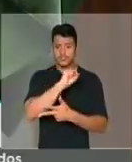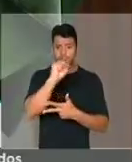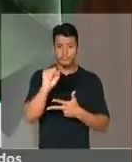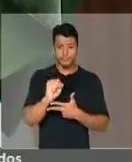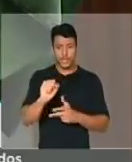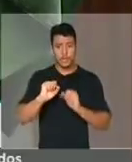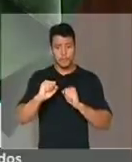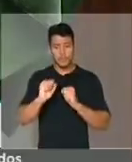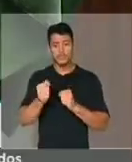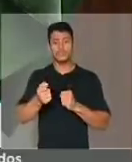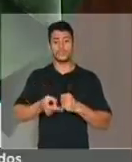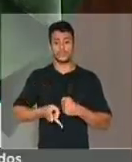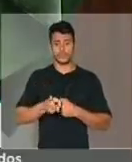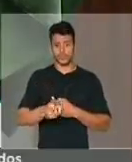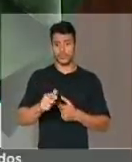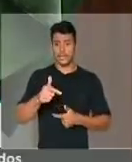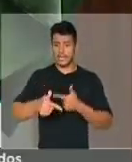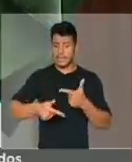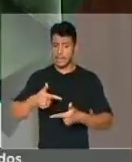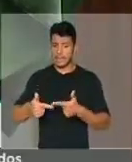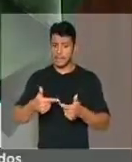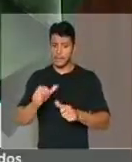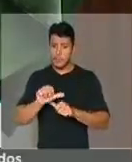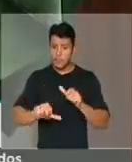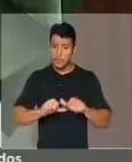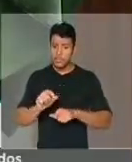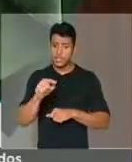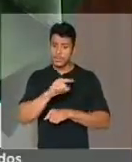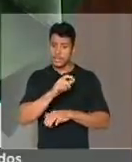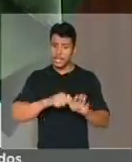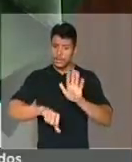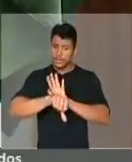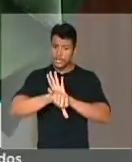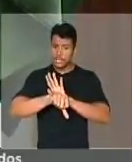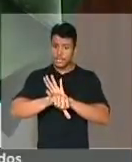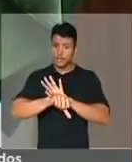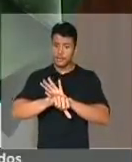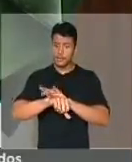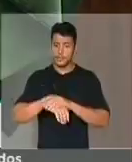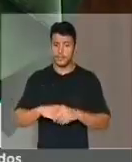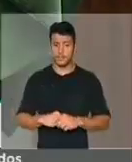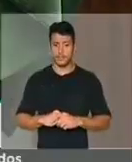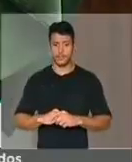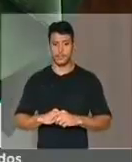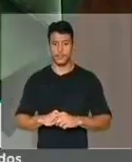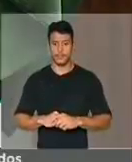posse e o controle das zonas conflagradas do crime organizado do Rio de Janeiro?